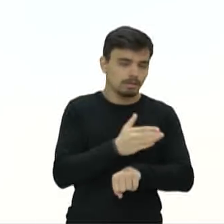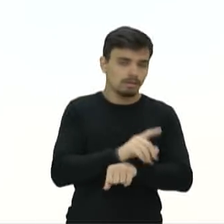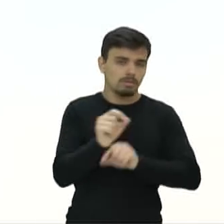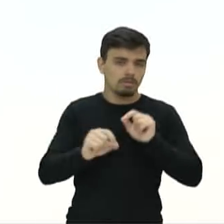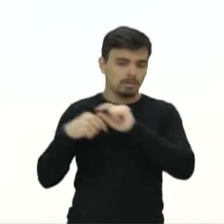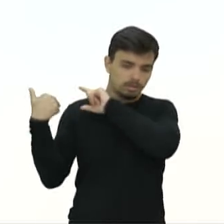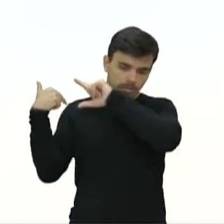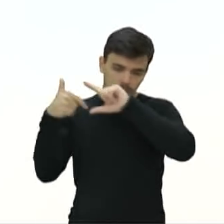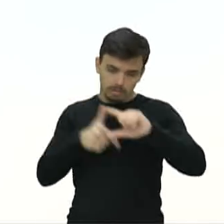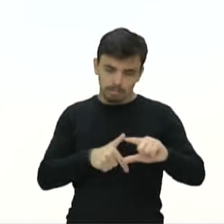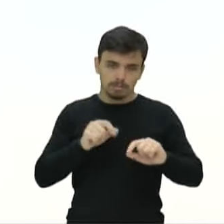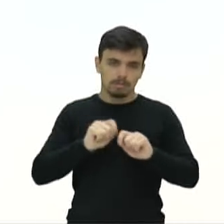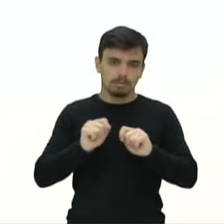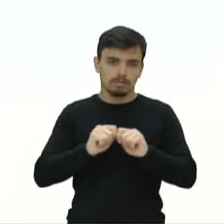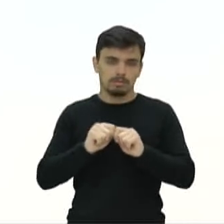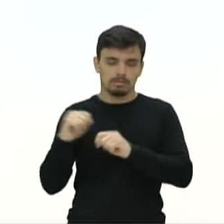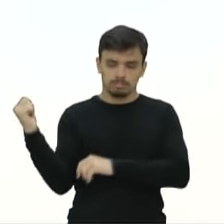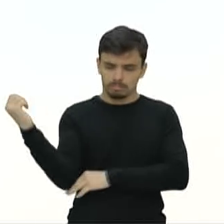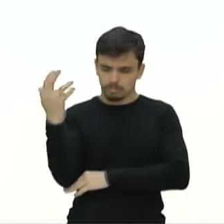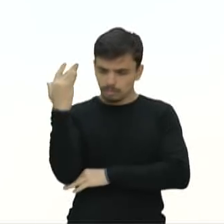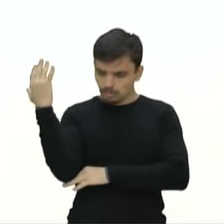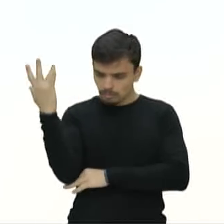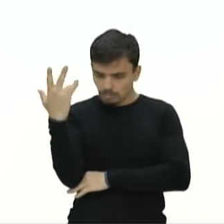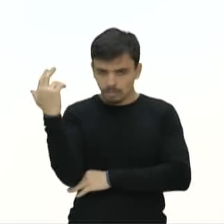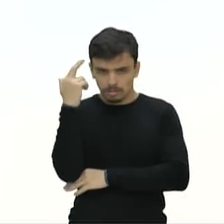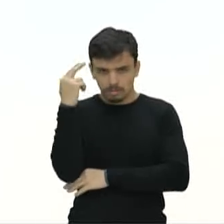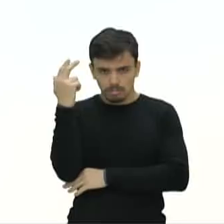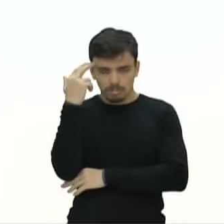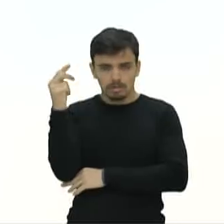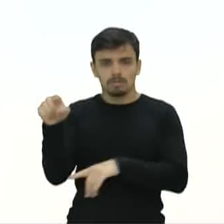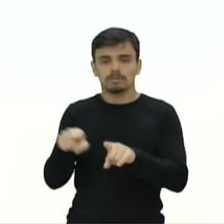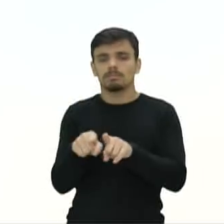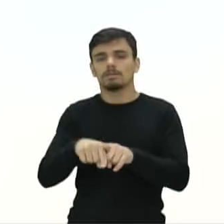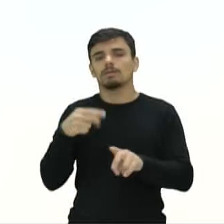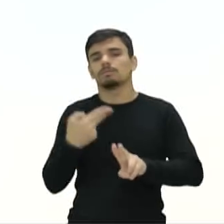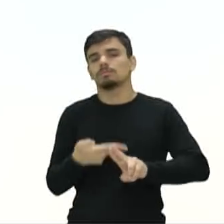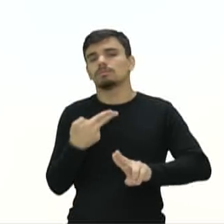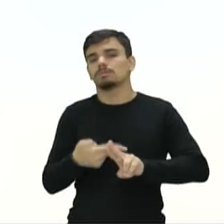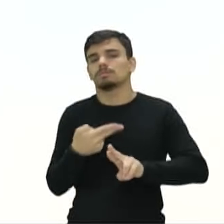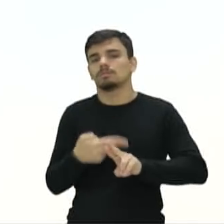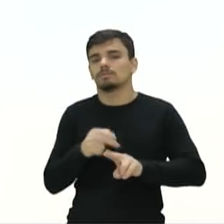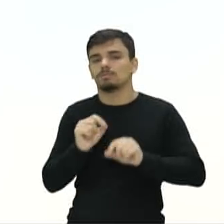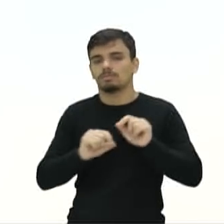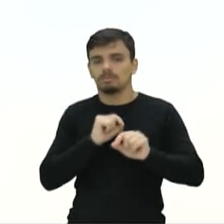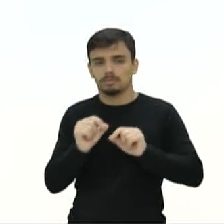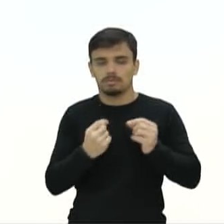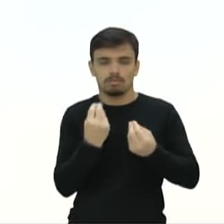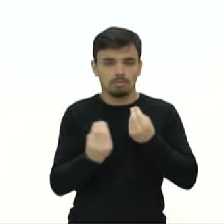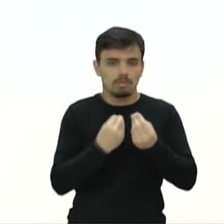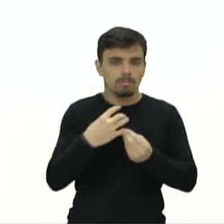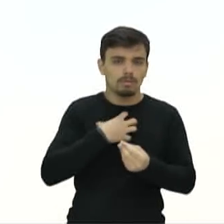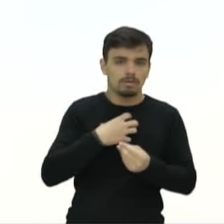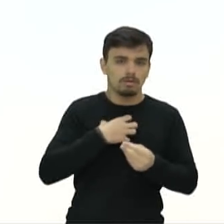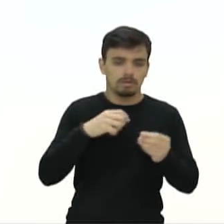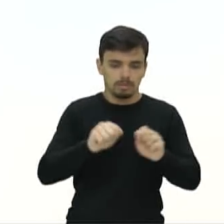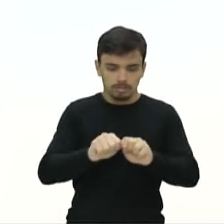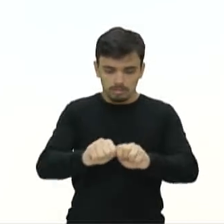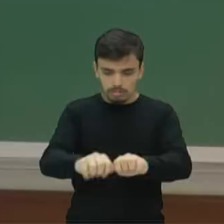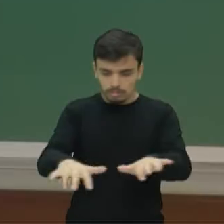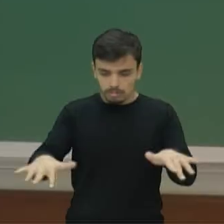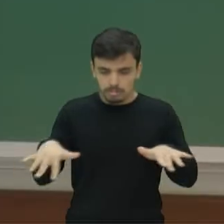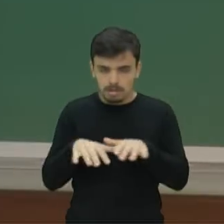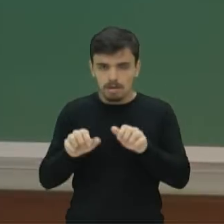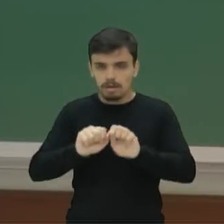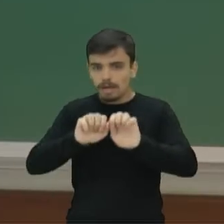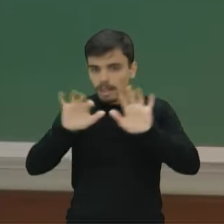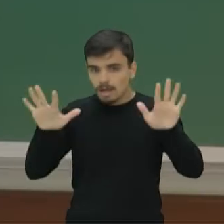de supressão de formações vegetais e continua sendo utilizada em larga escala como maneira de clarear o solo. Então,